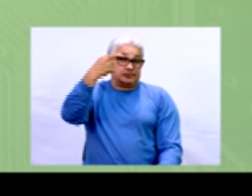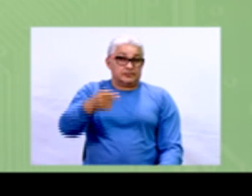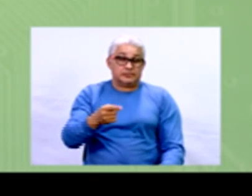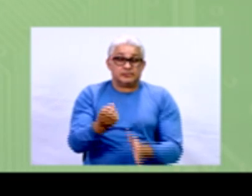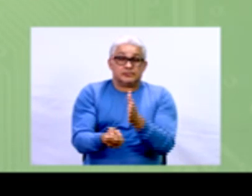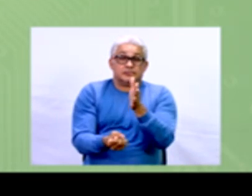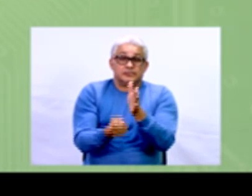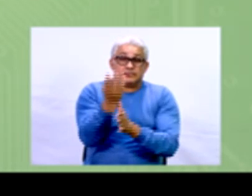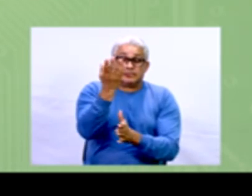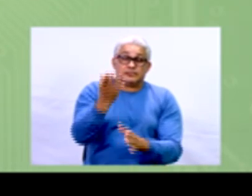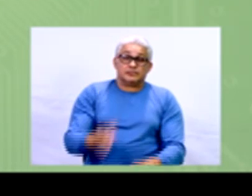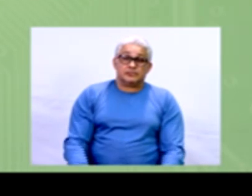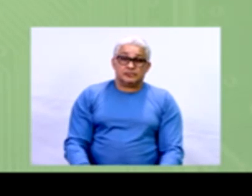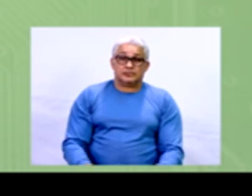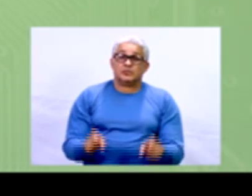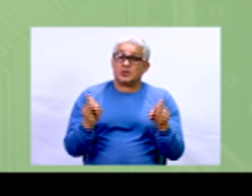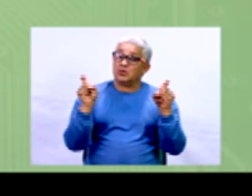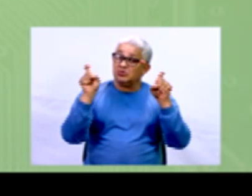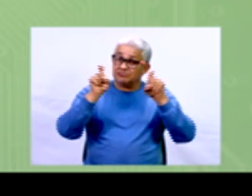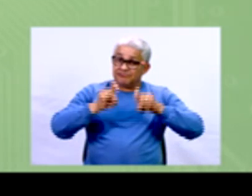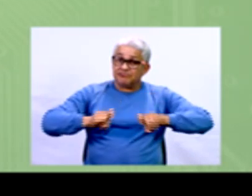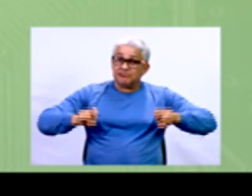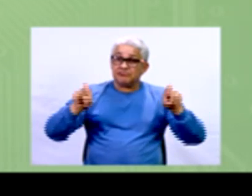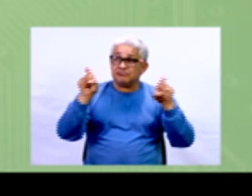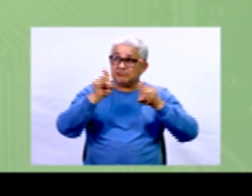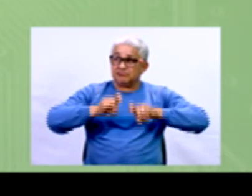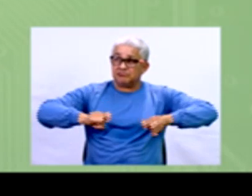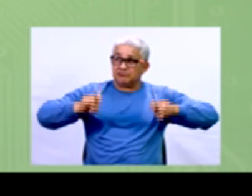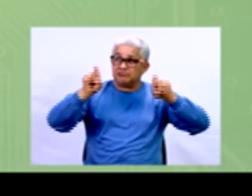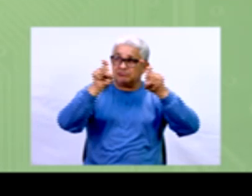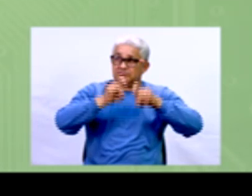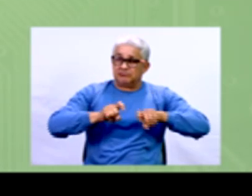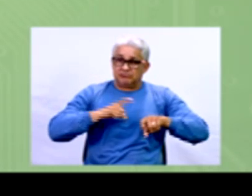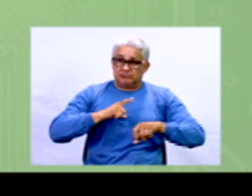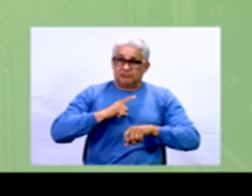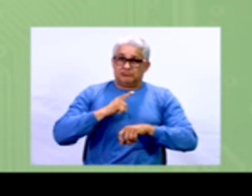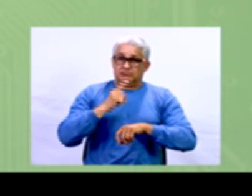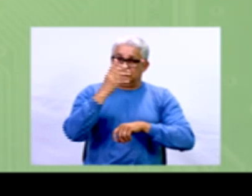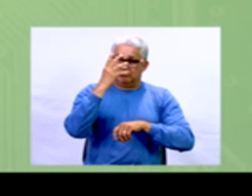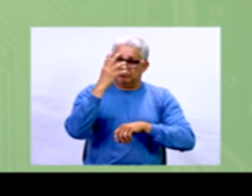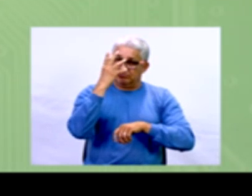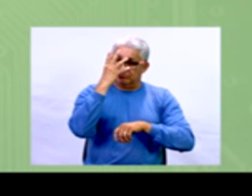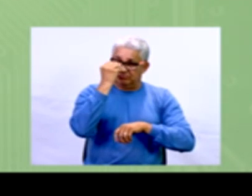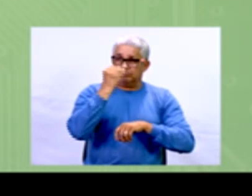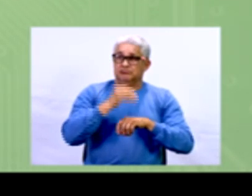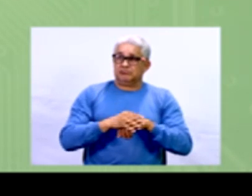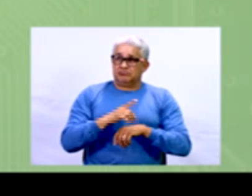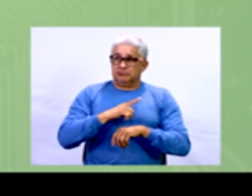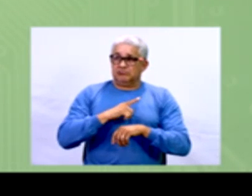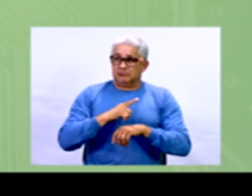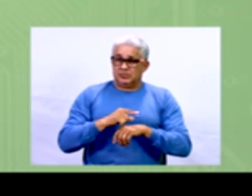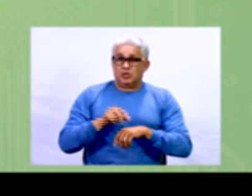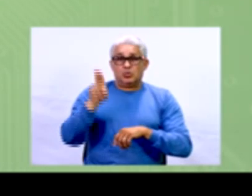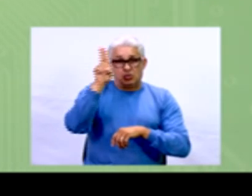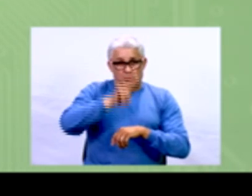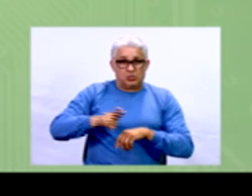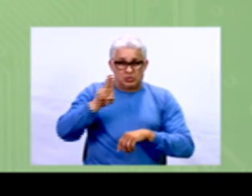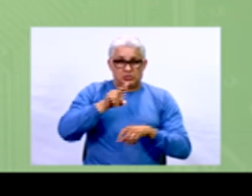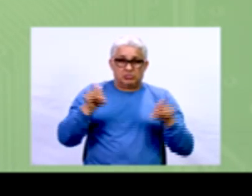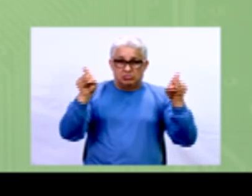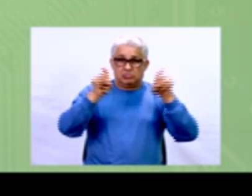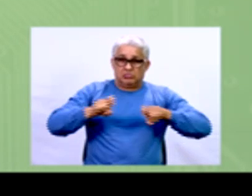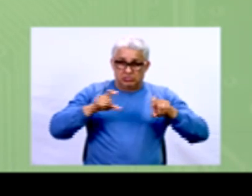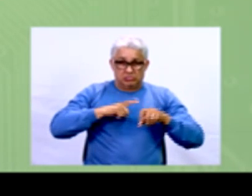os recursos computacionais, que aqui eu tenho uma imagem que ilustra que mesmo usando o recurso